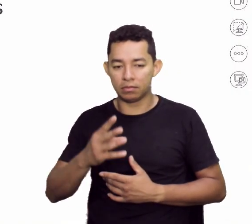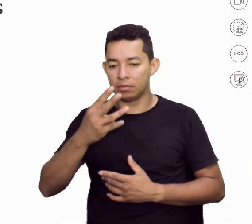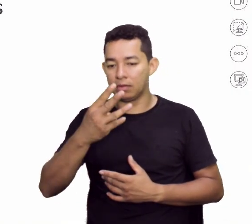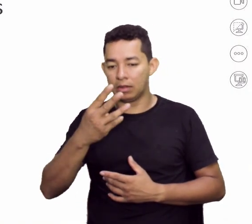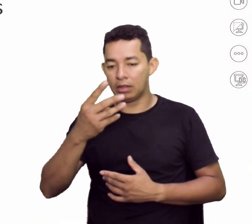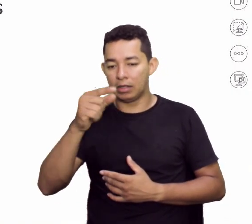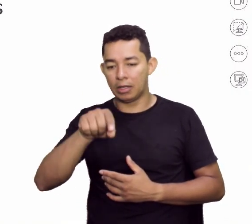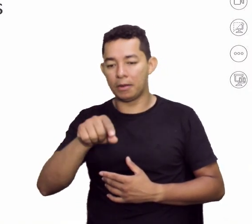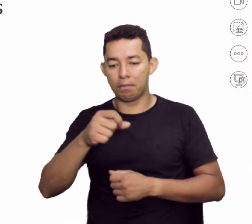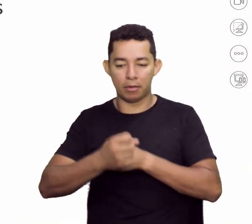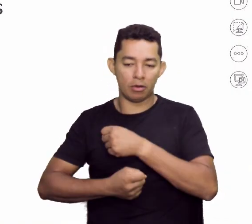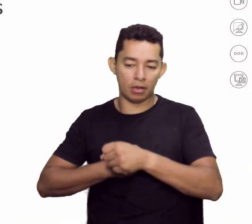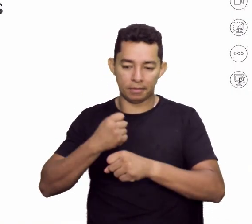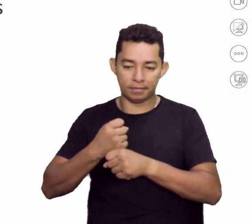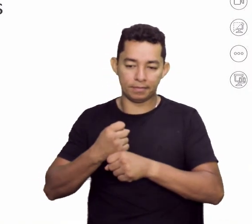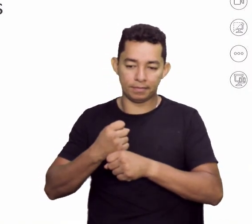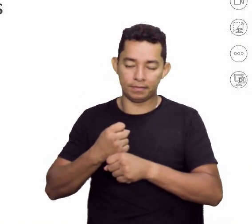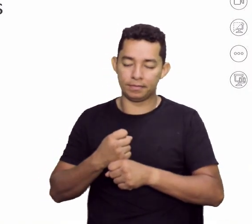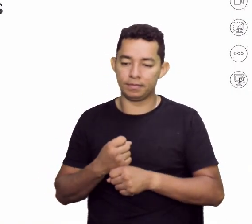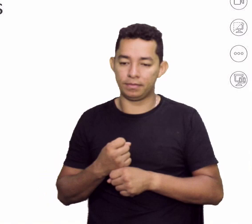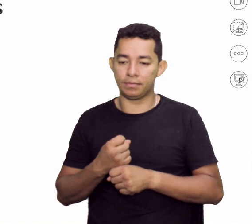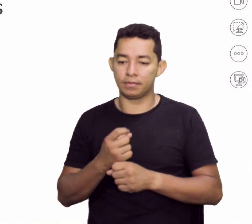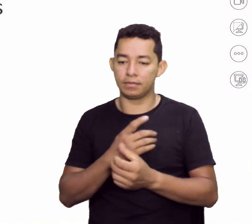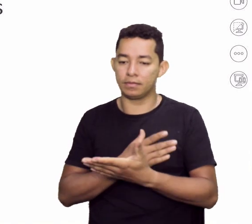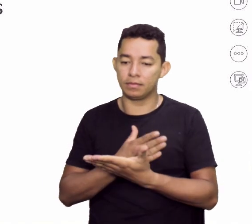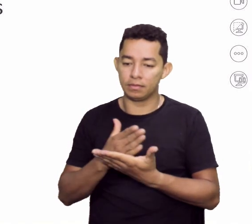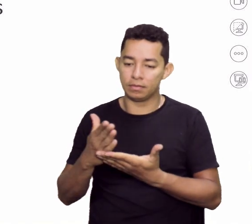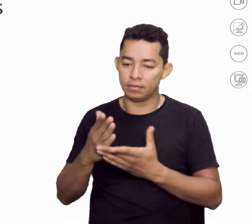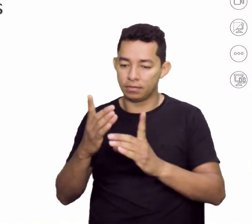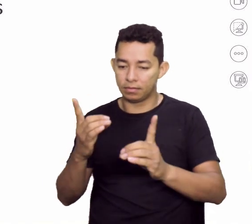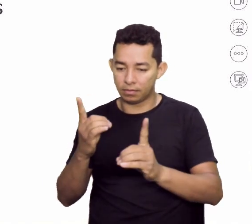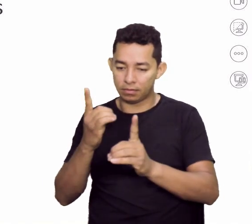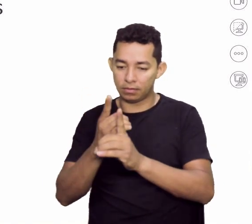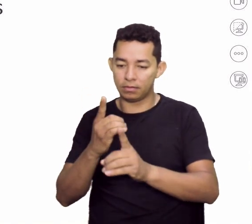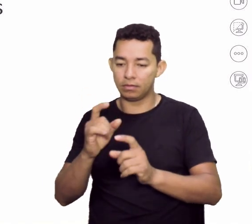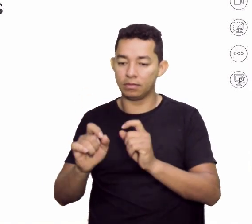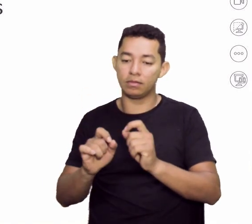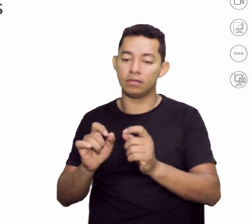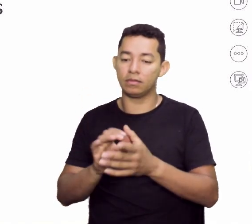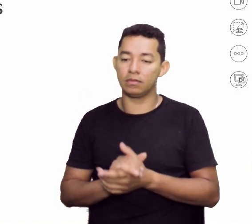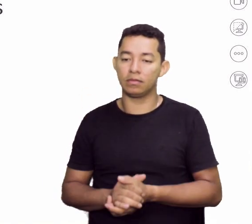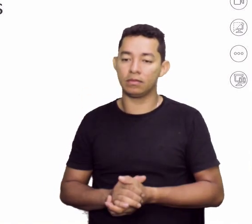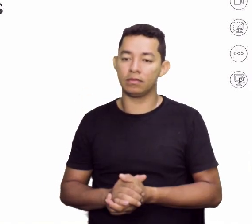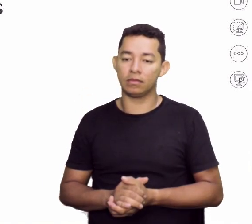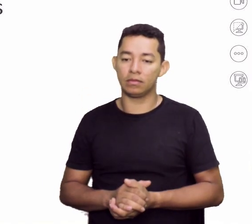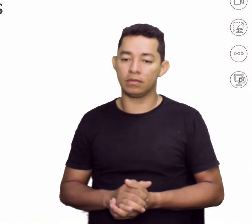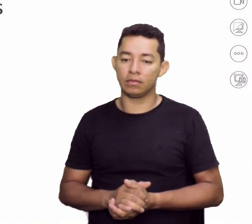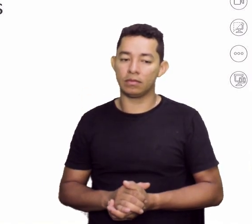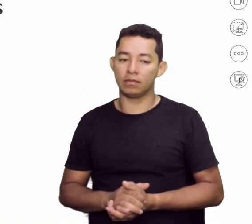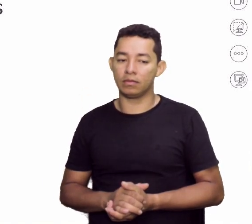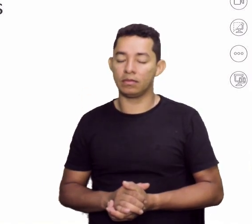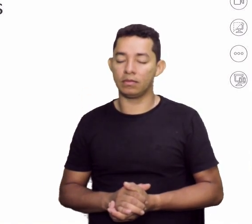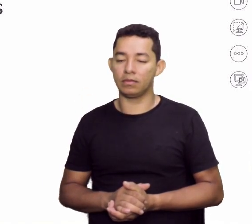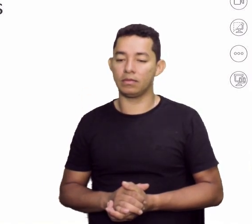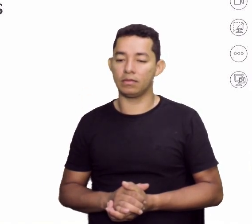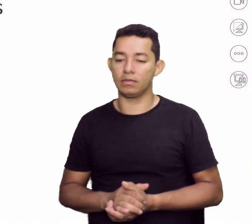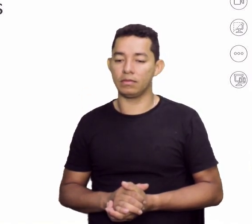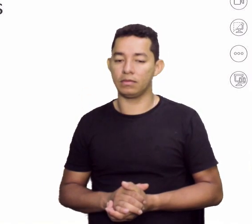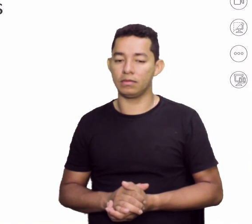3.000 anos que começaram a ser encontrados, né, começaram a ter